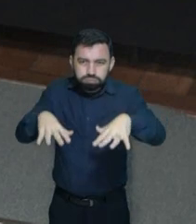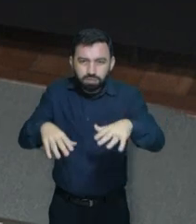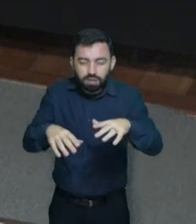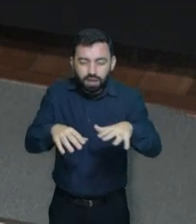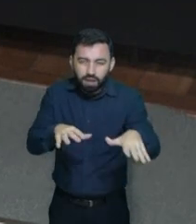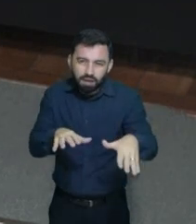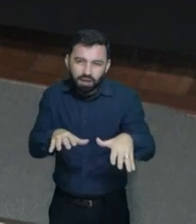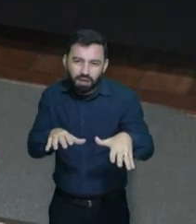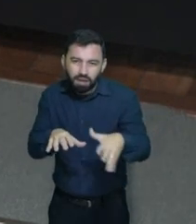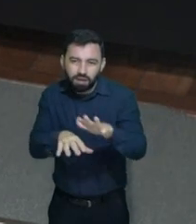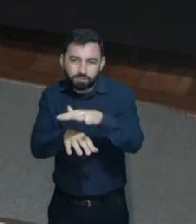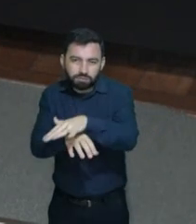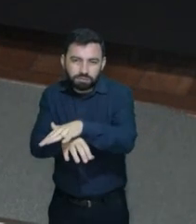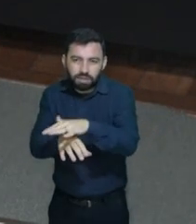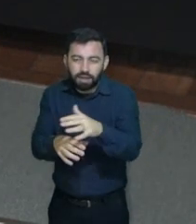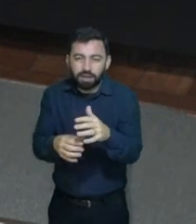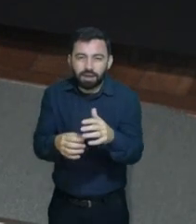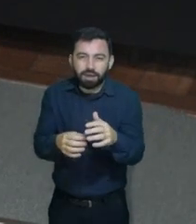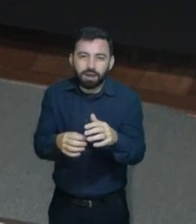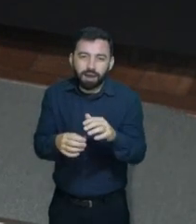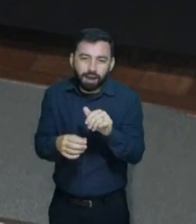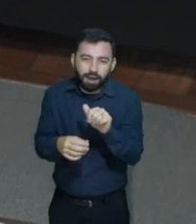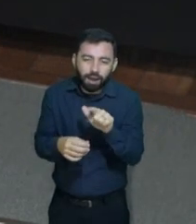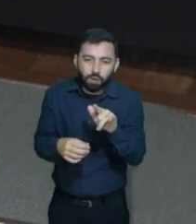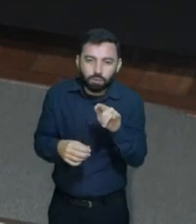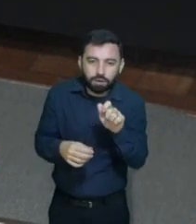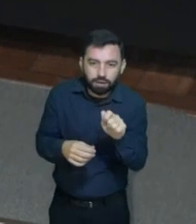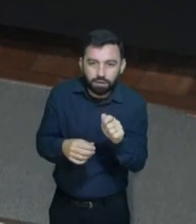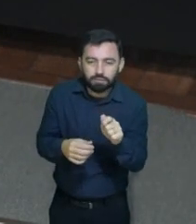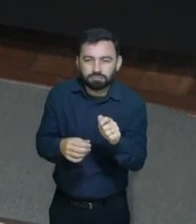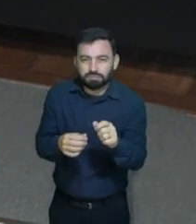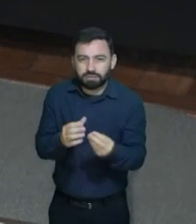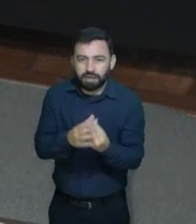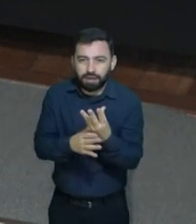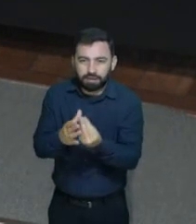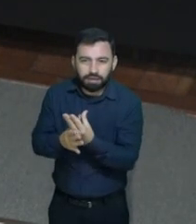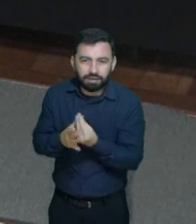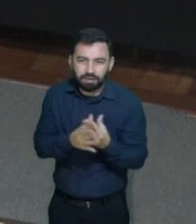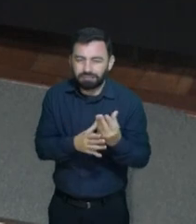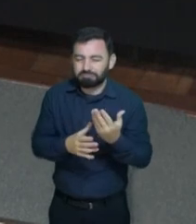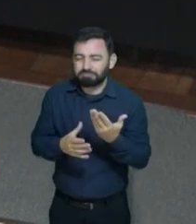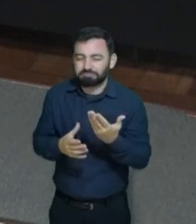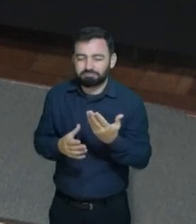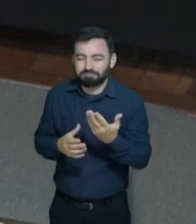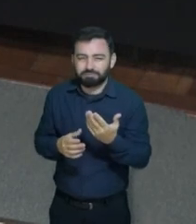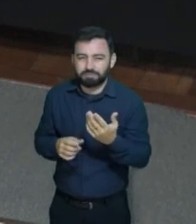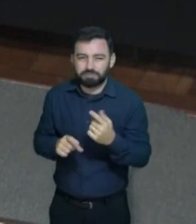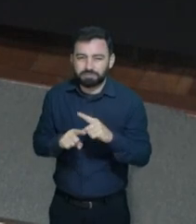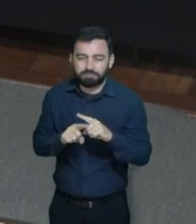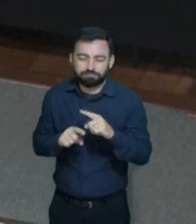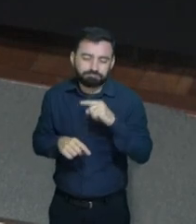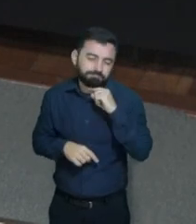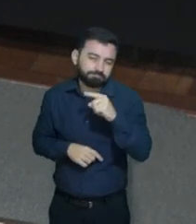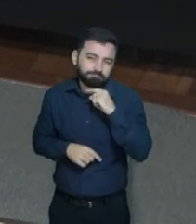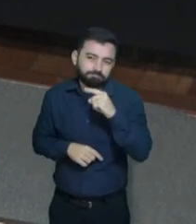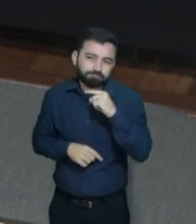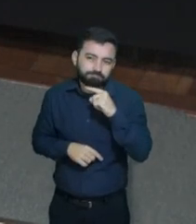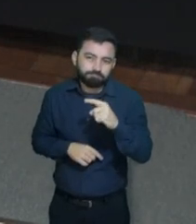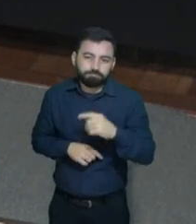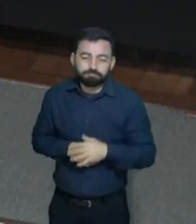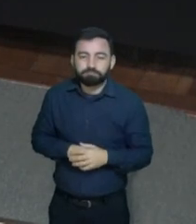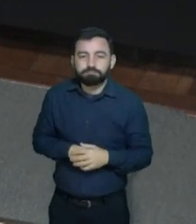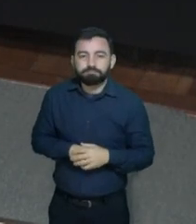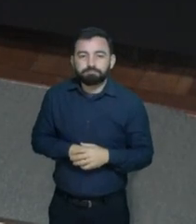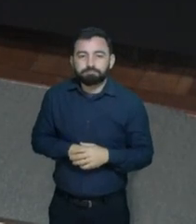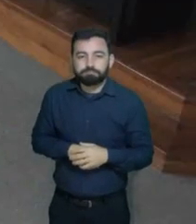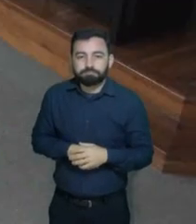mais algas, que aí a alga absorve carbono. Né? Também não dá. O pessoal dessa área já